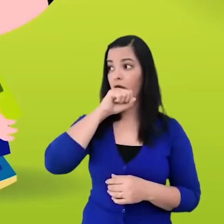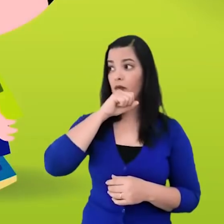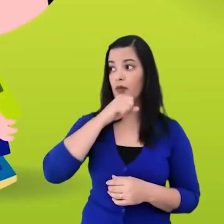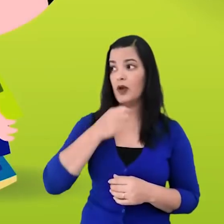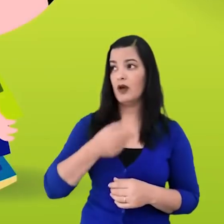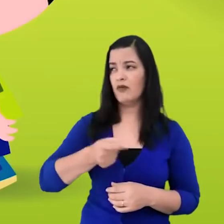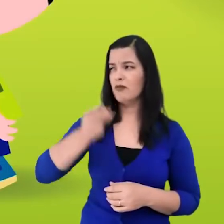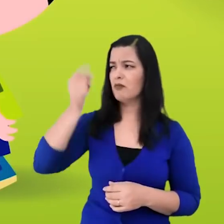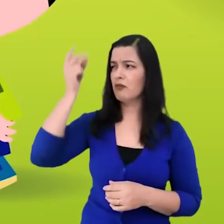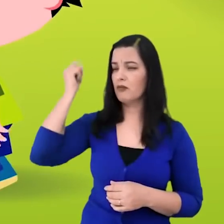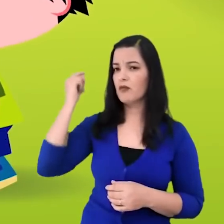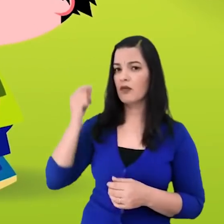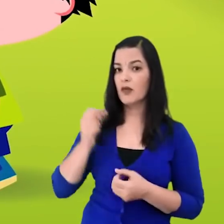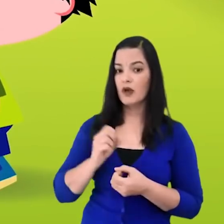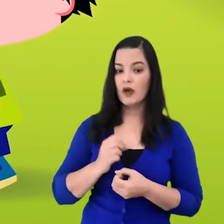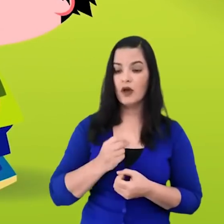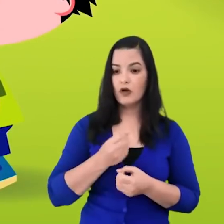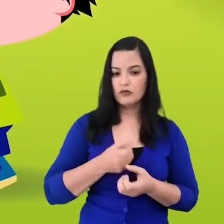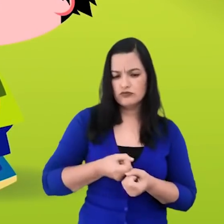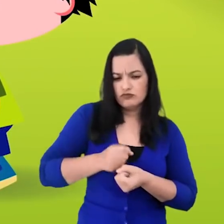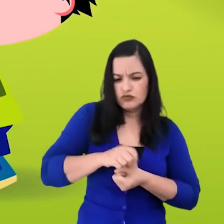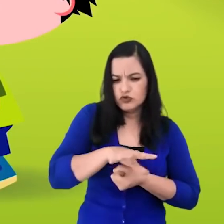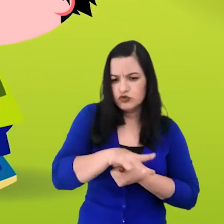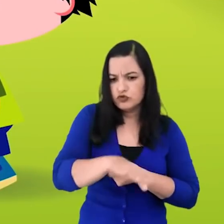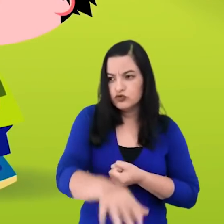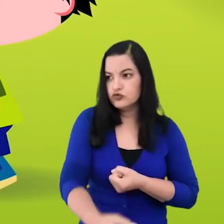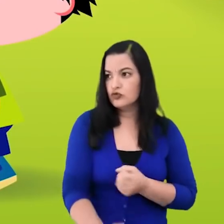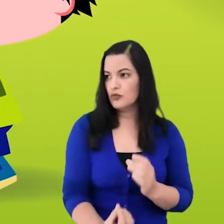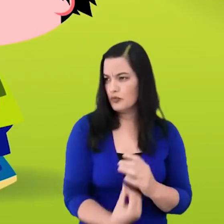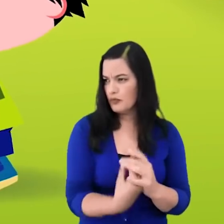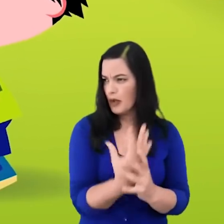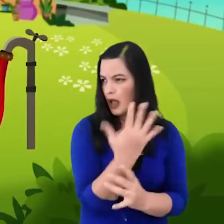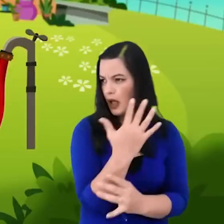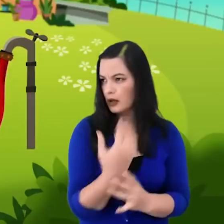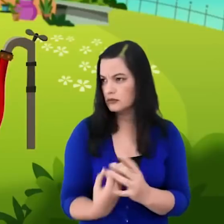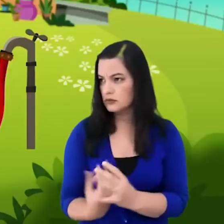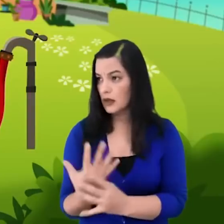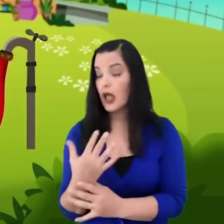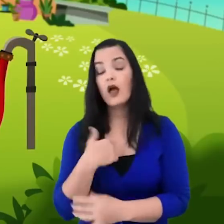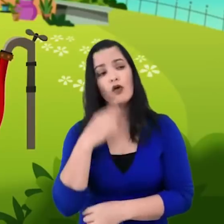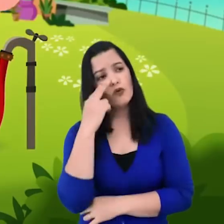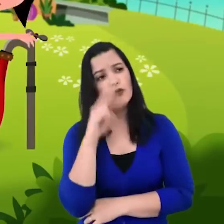outro dia, eu vi um arco-íris. Certeza!